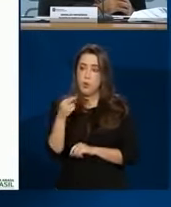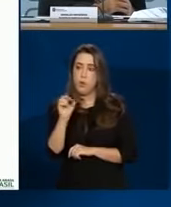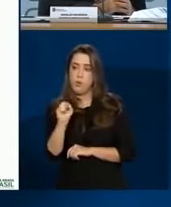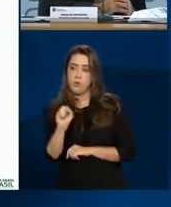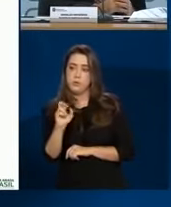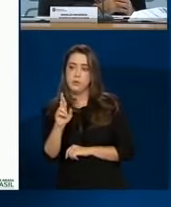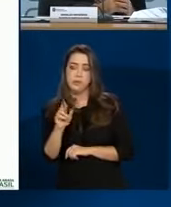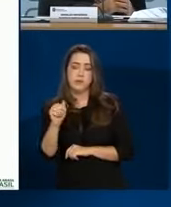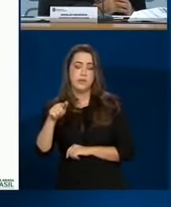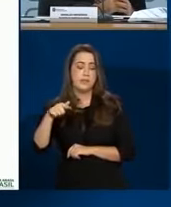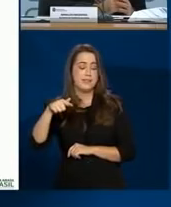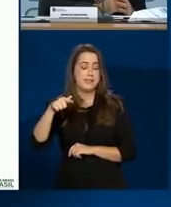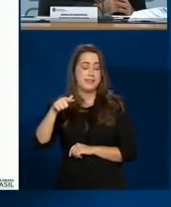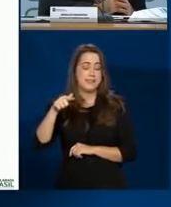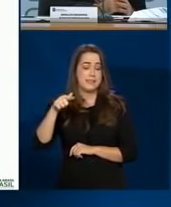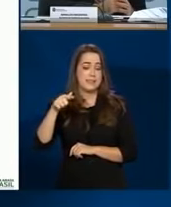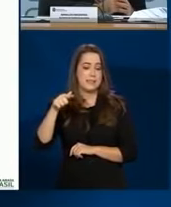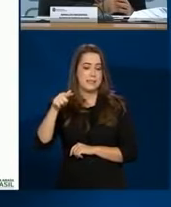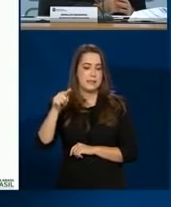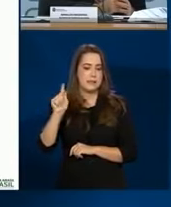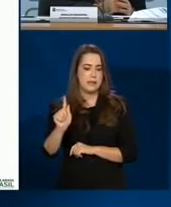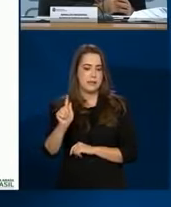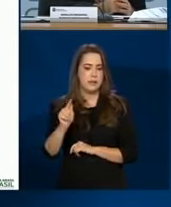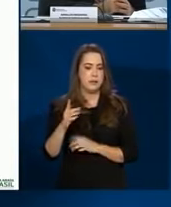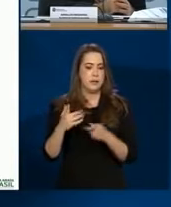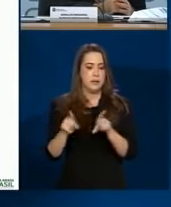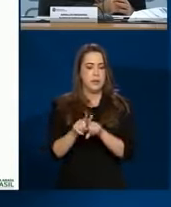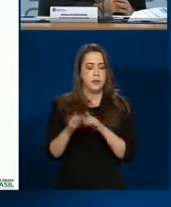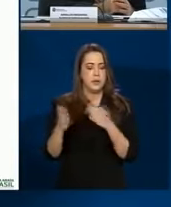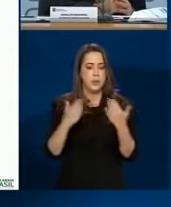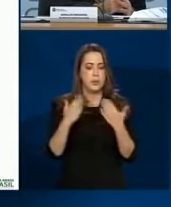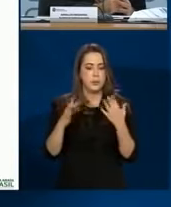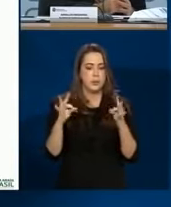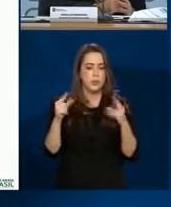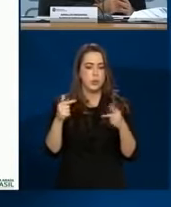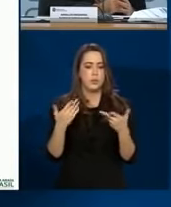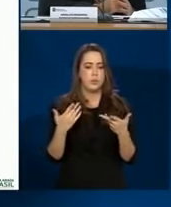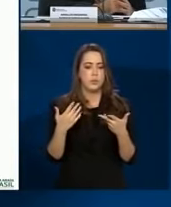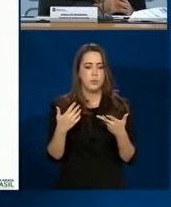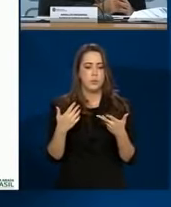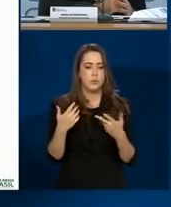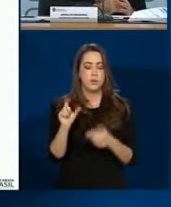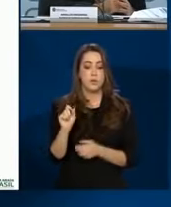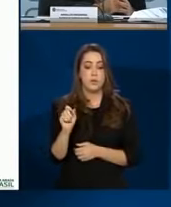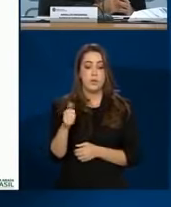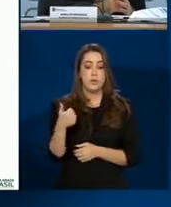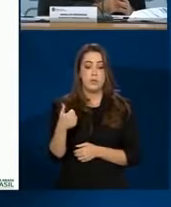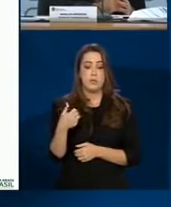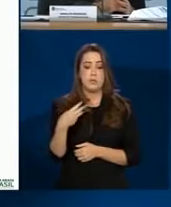na 31ª semana epidemiológica, tivemos um total de